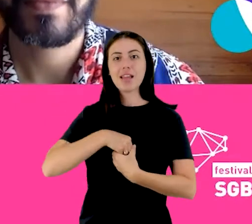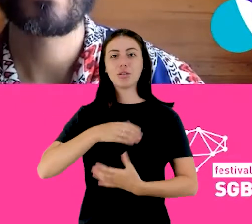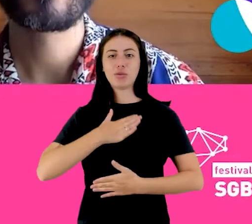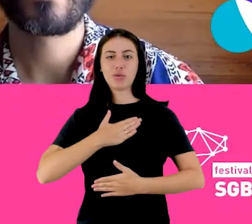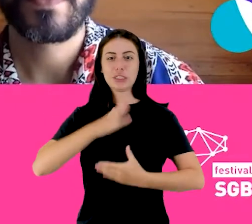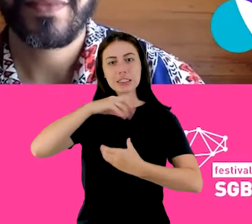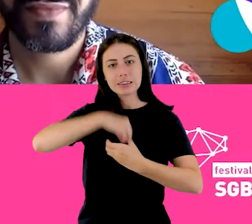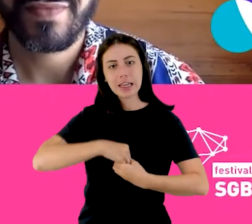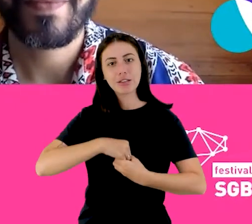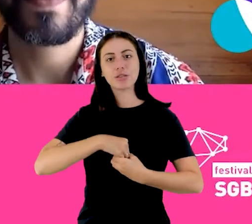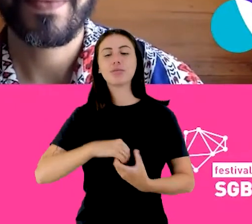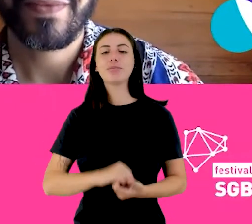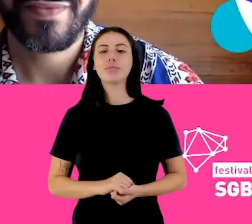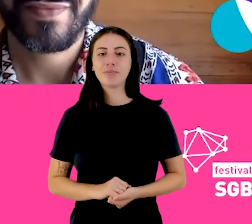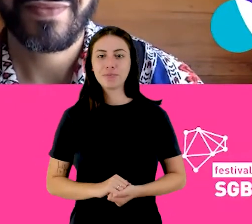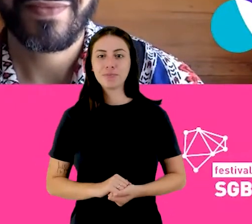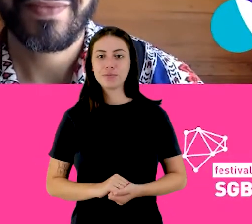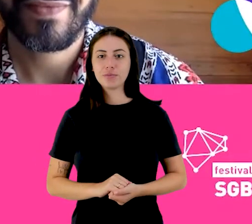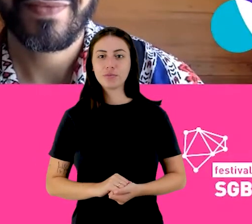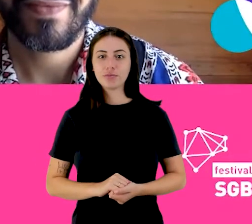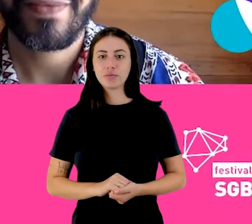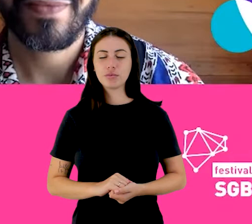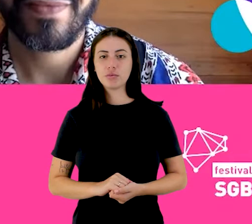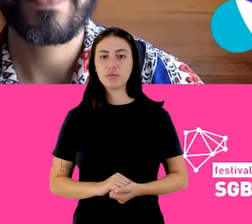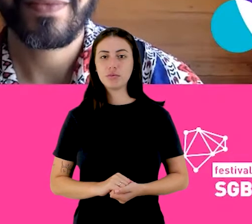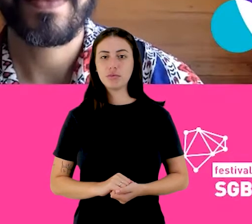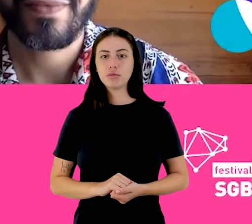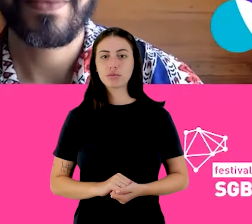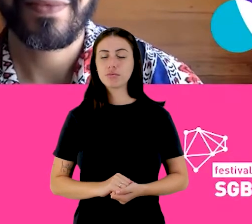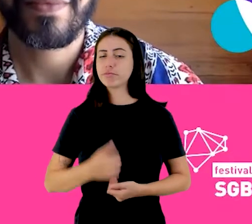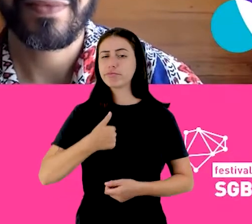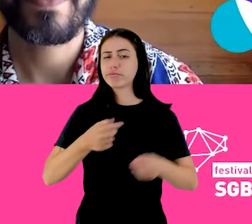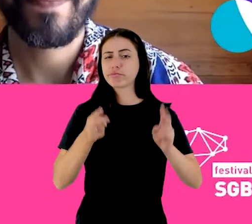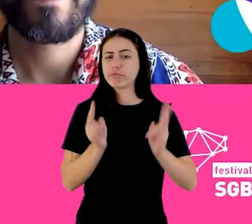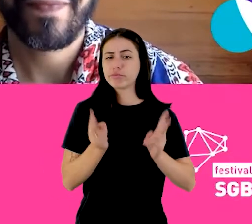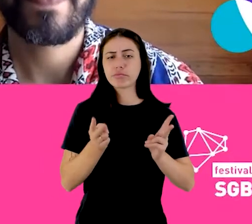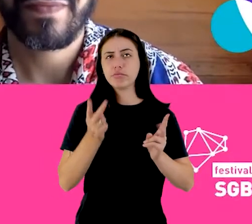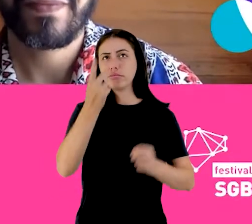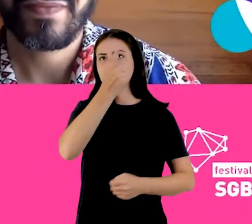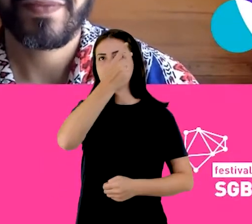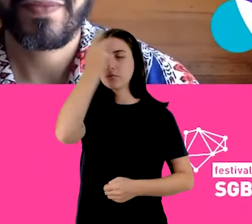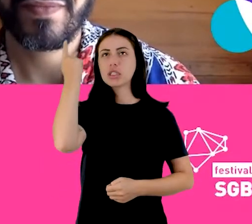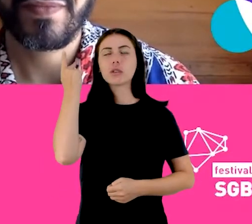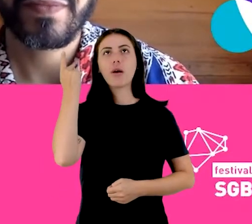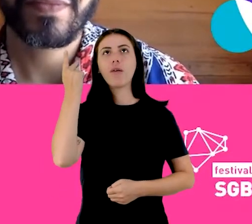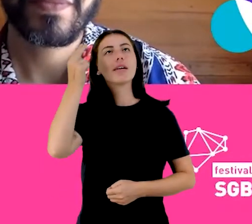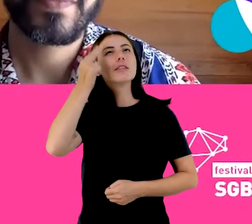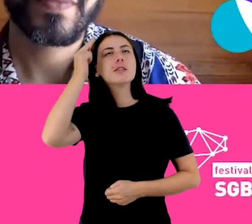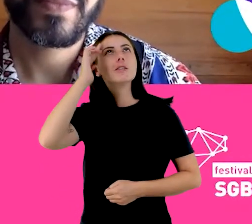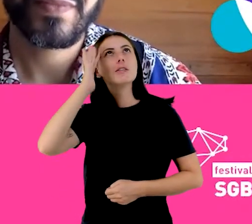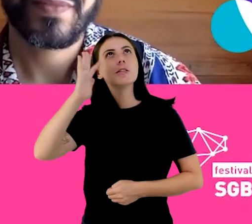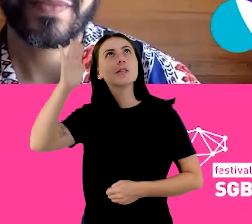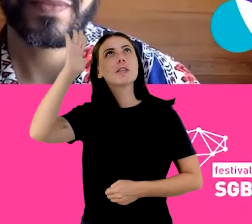Porque a questão do racismo estrutural, ela atravessou em mim. De uma certa forma, eu sempre fui